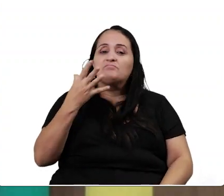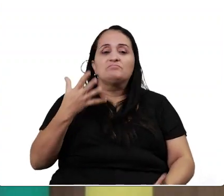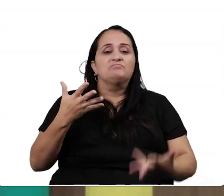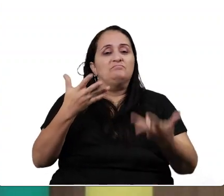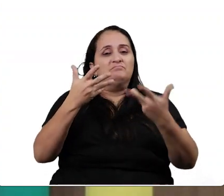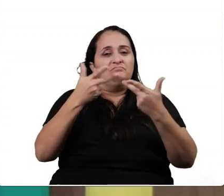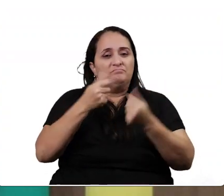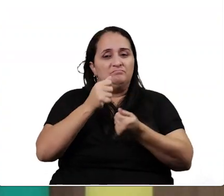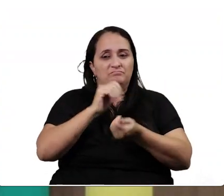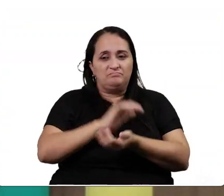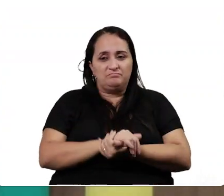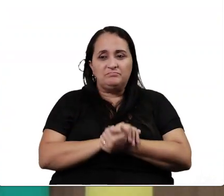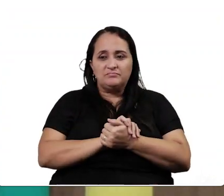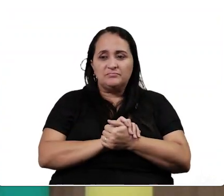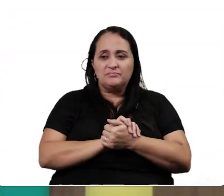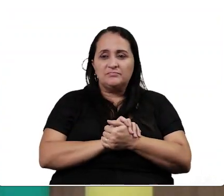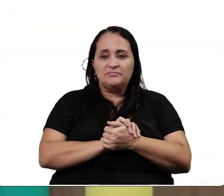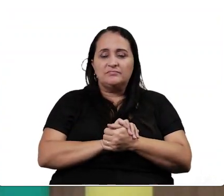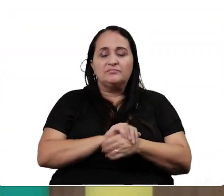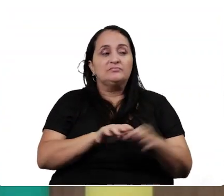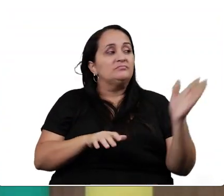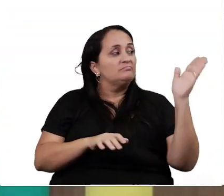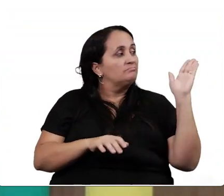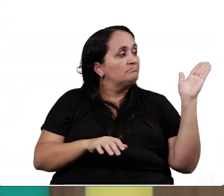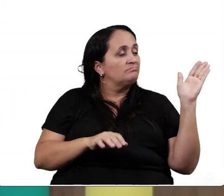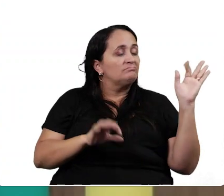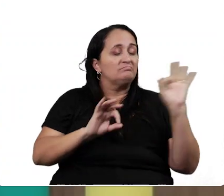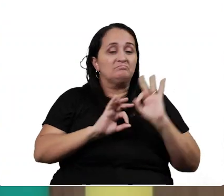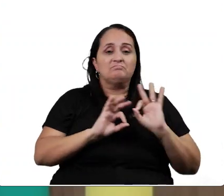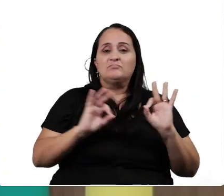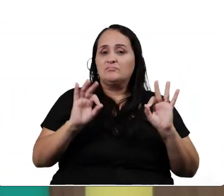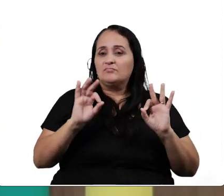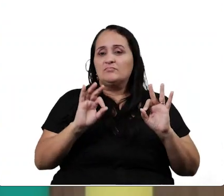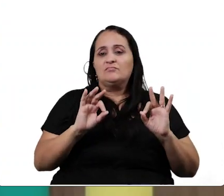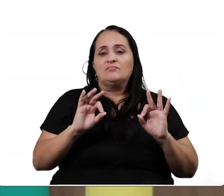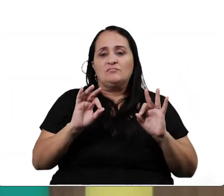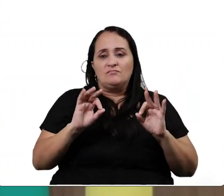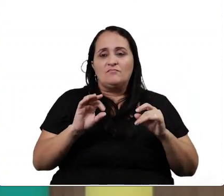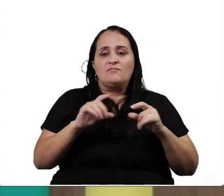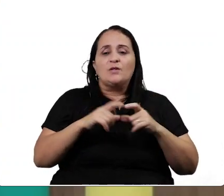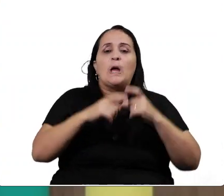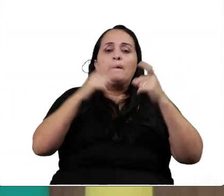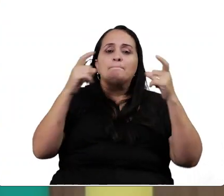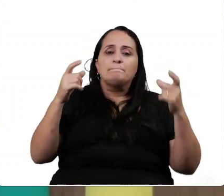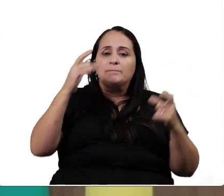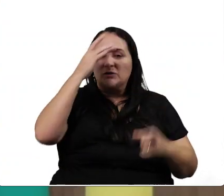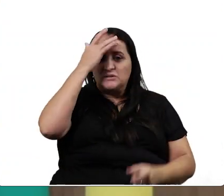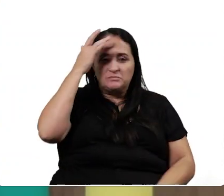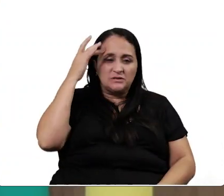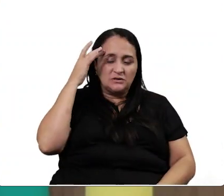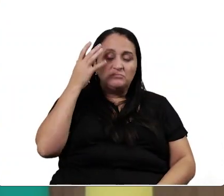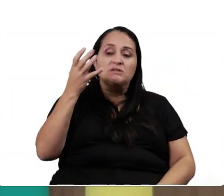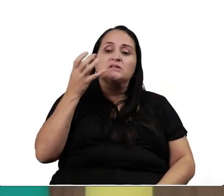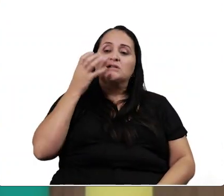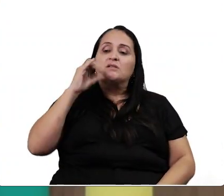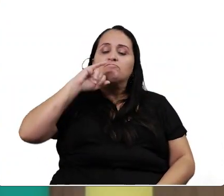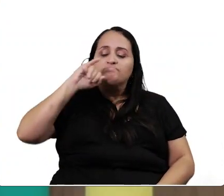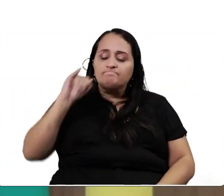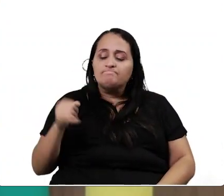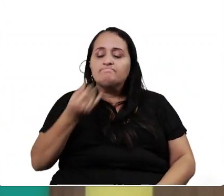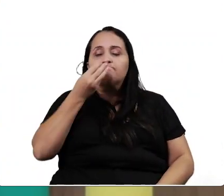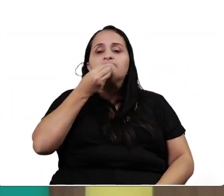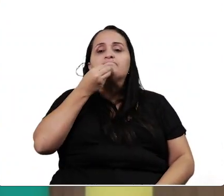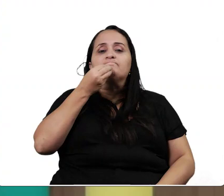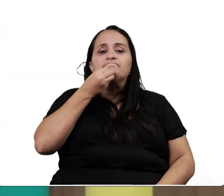vida maravilhosa. Olha, isso é muito raro da gente ver hoje em dia. Na maioria das vezes, a gente quer aproveitar